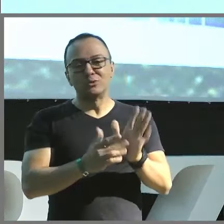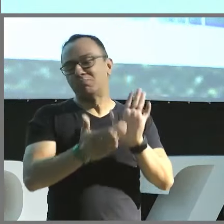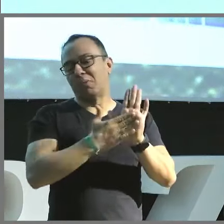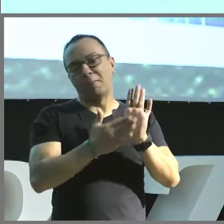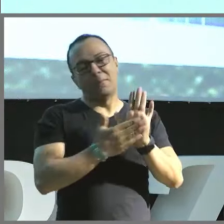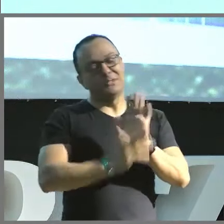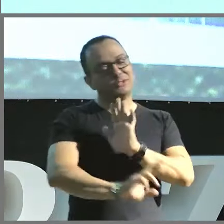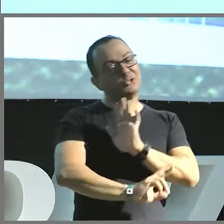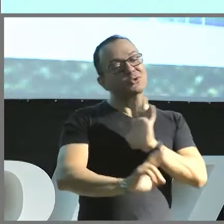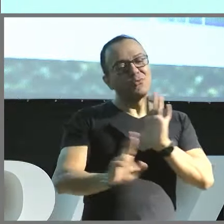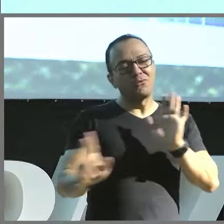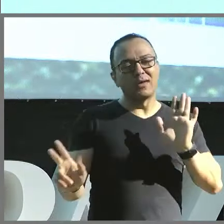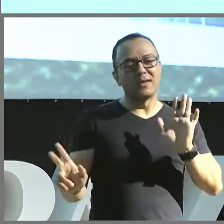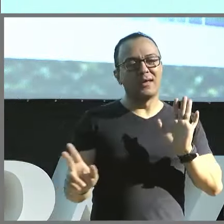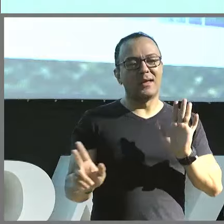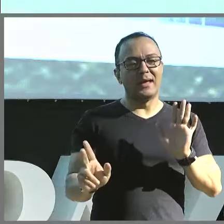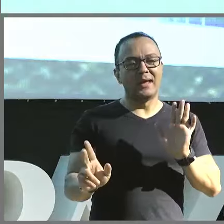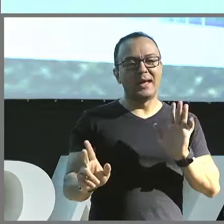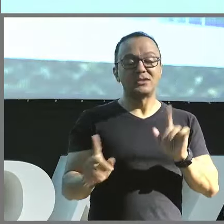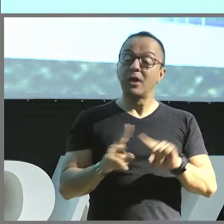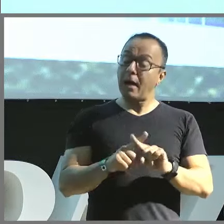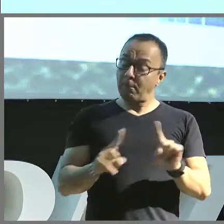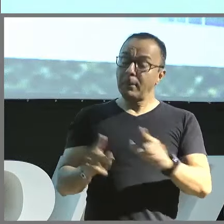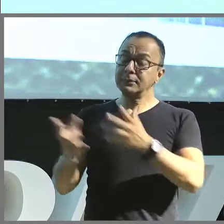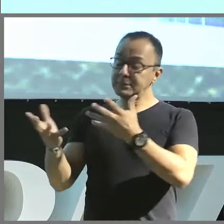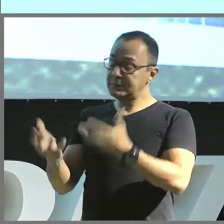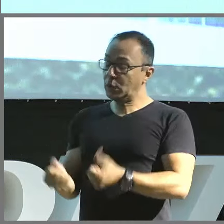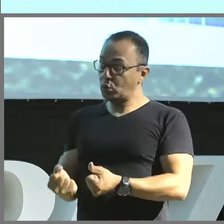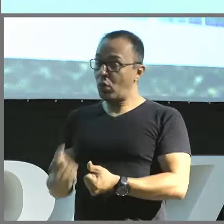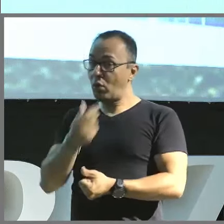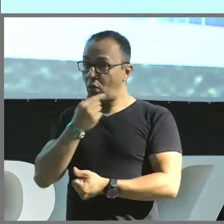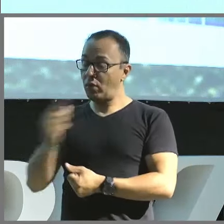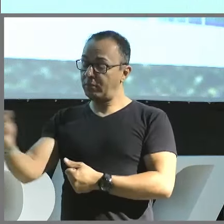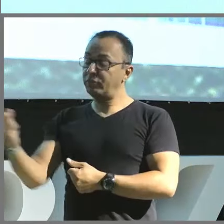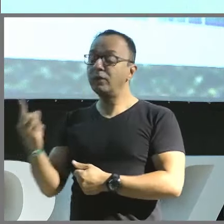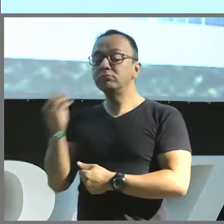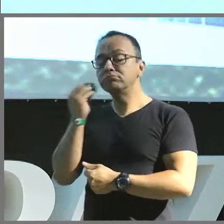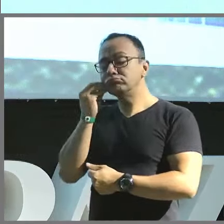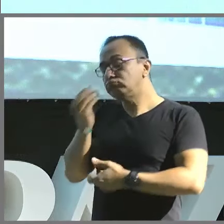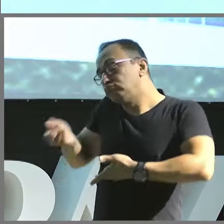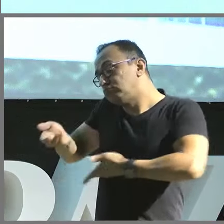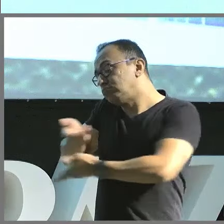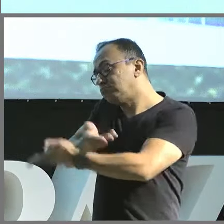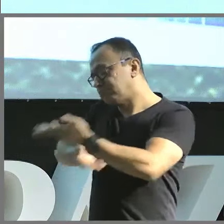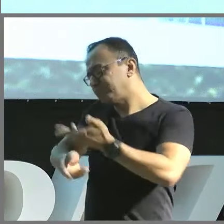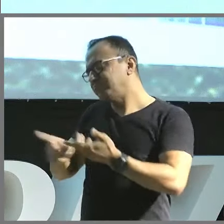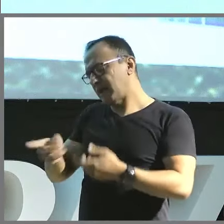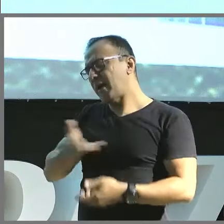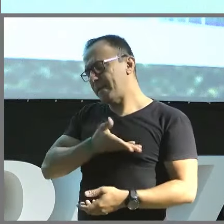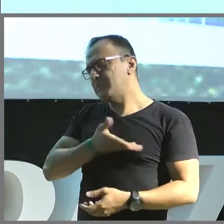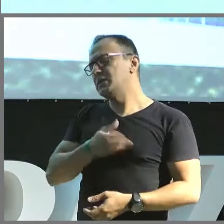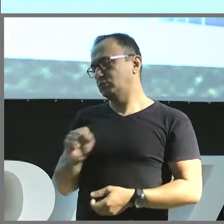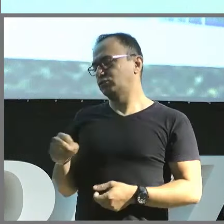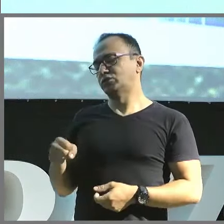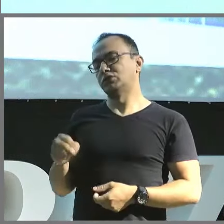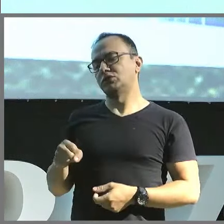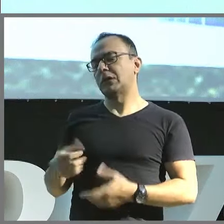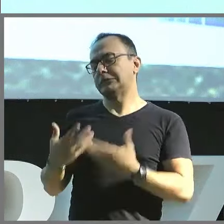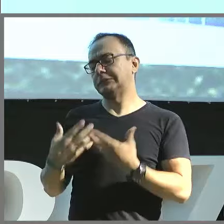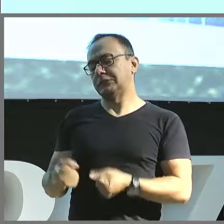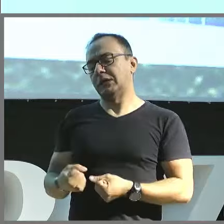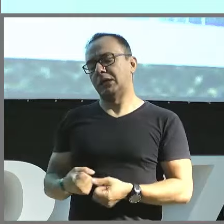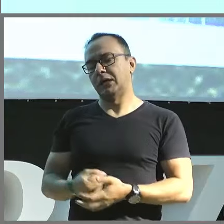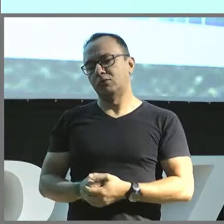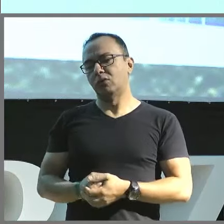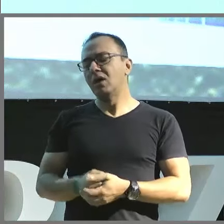nem por isso ele rejeitou o beijo e rejeitou tratá-lo como amigo, sabendo que ele estava